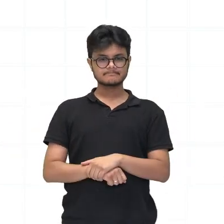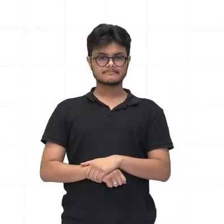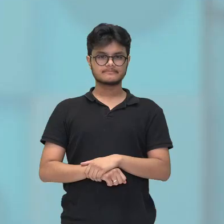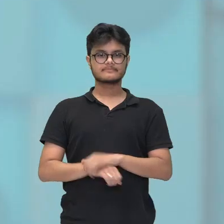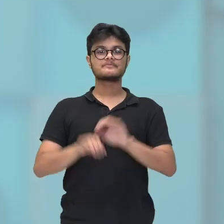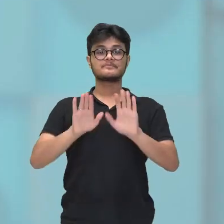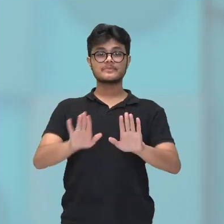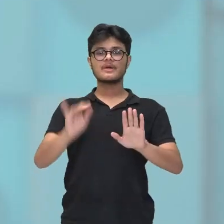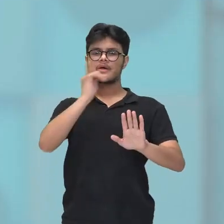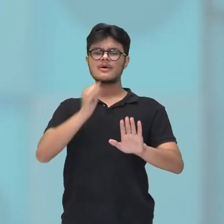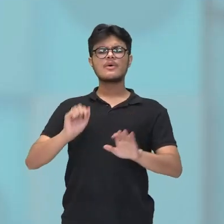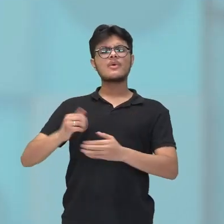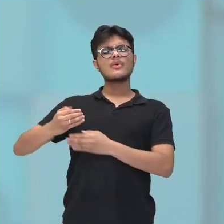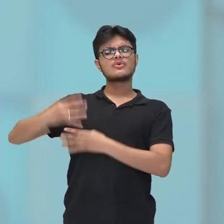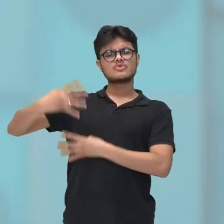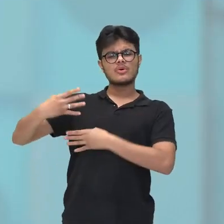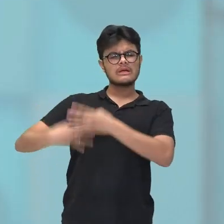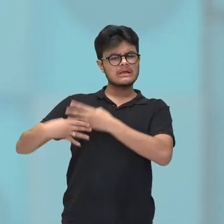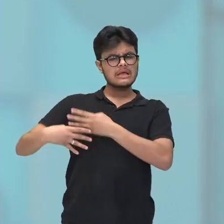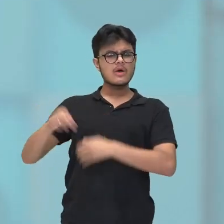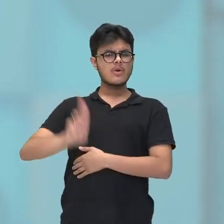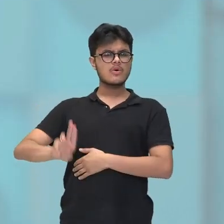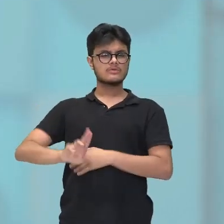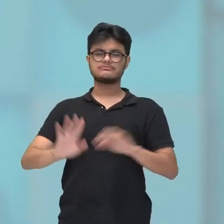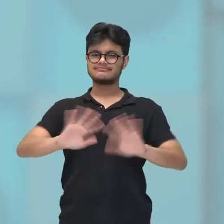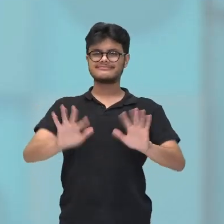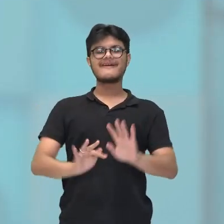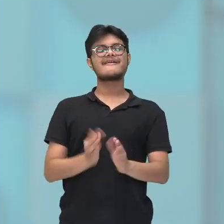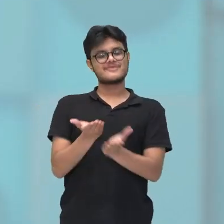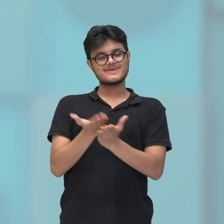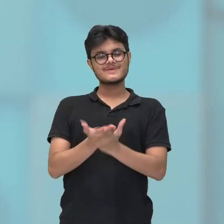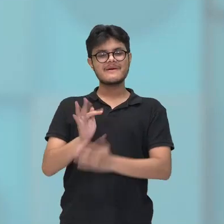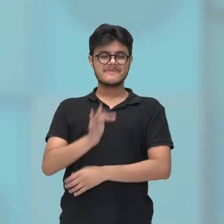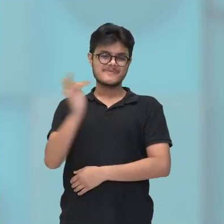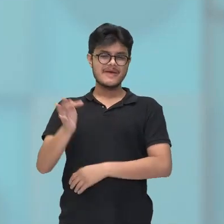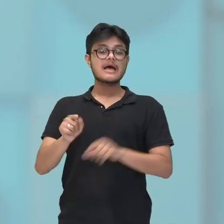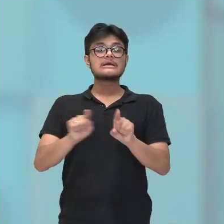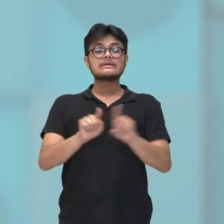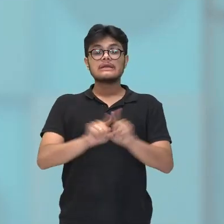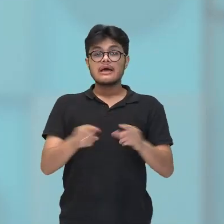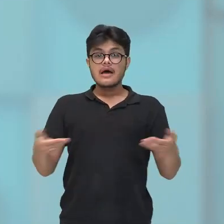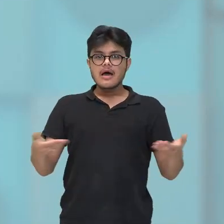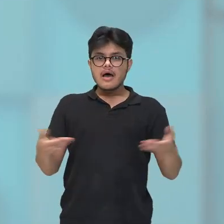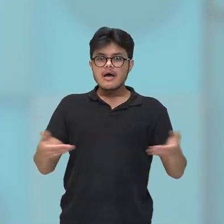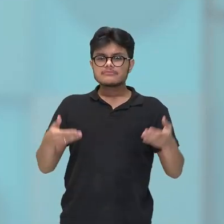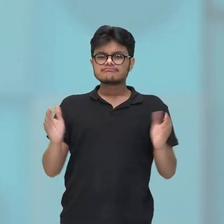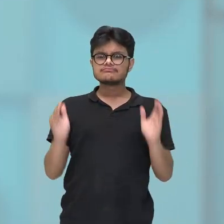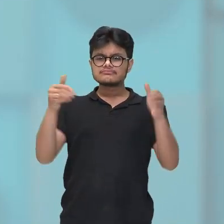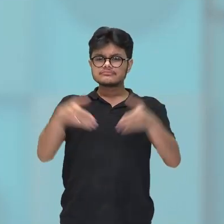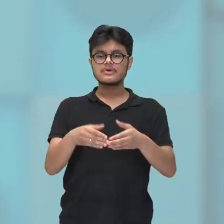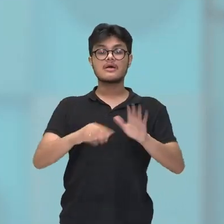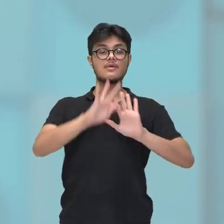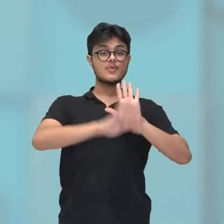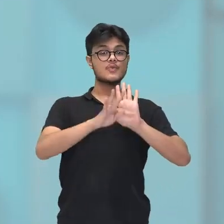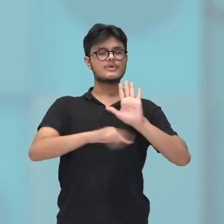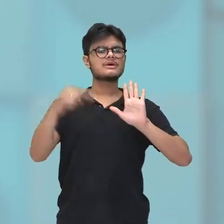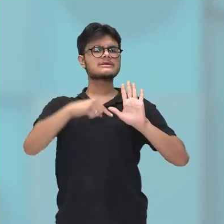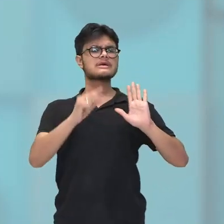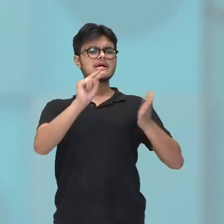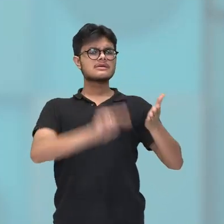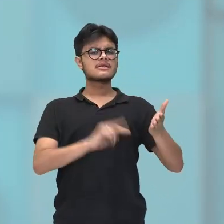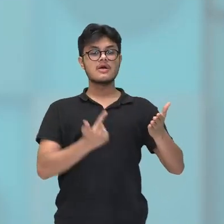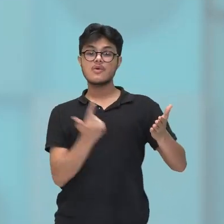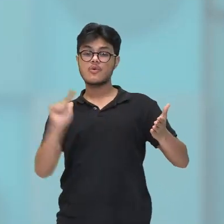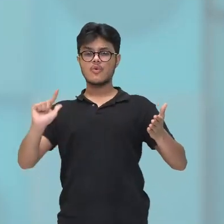apenas nesse soneto? Não, vamos adiante. Agora, nós vamos fazer a leitura de um